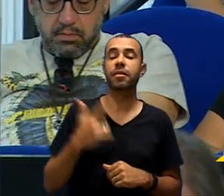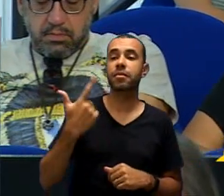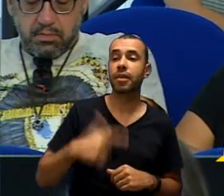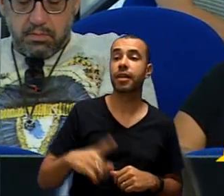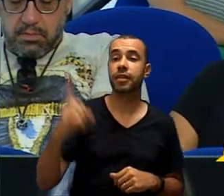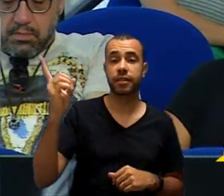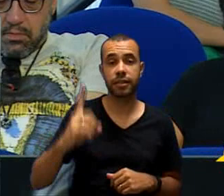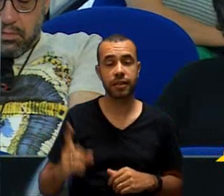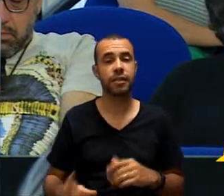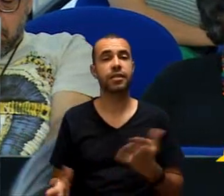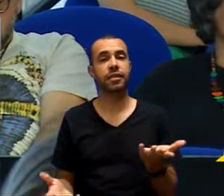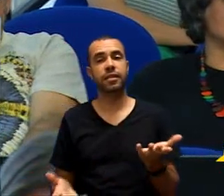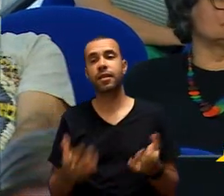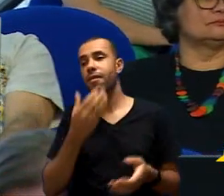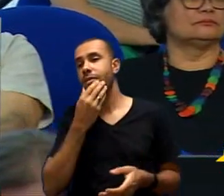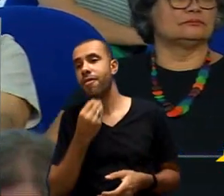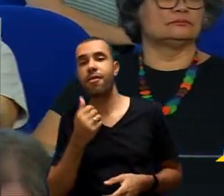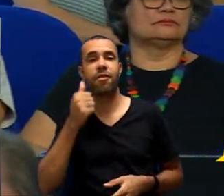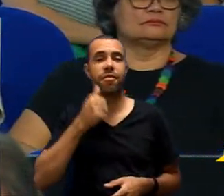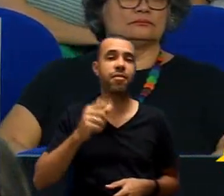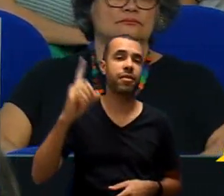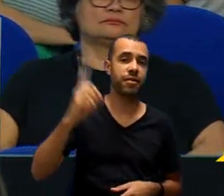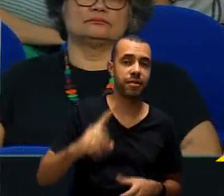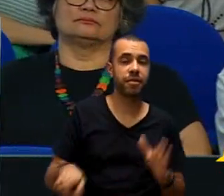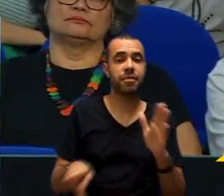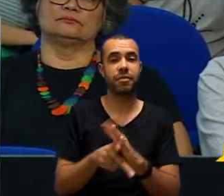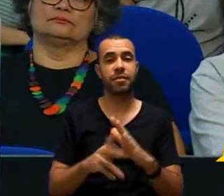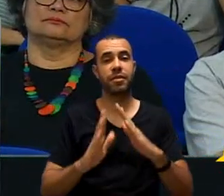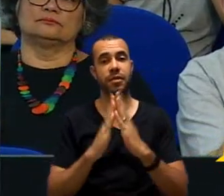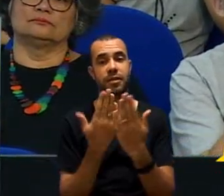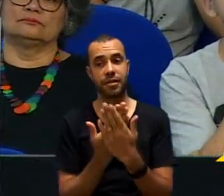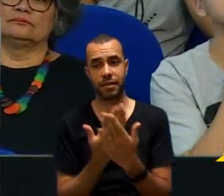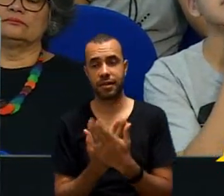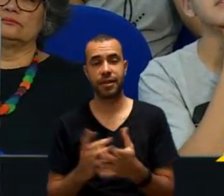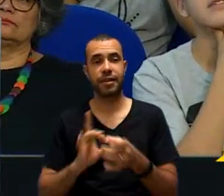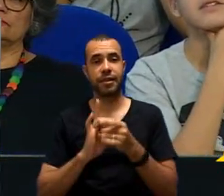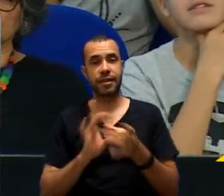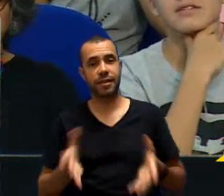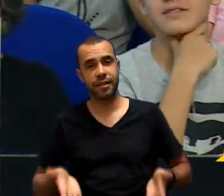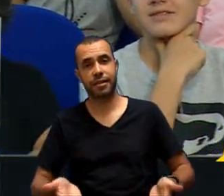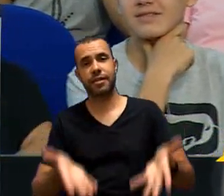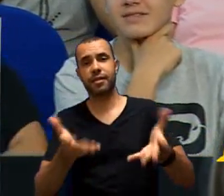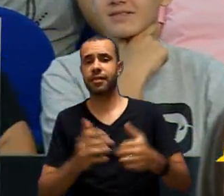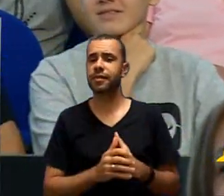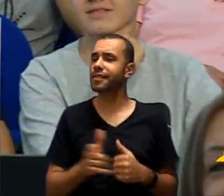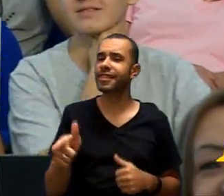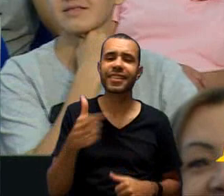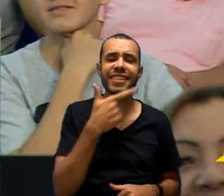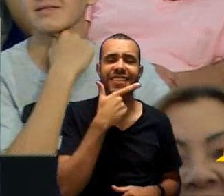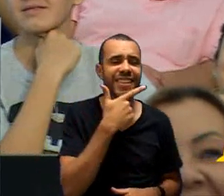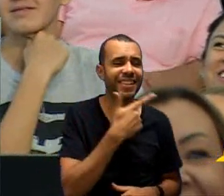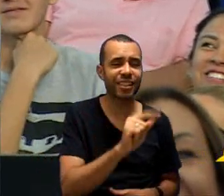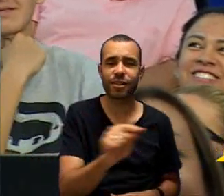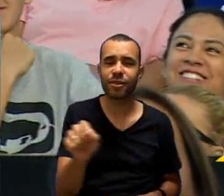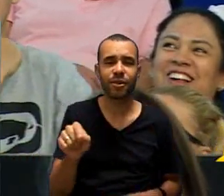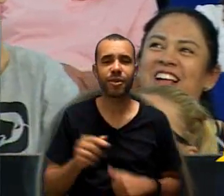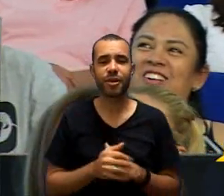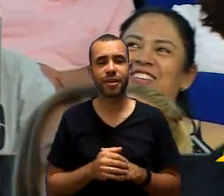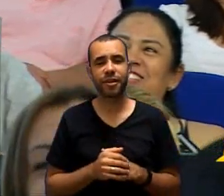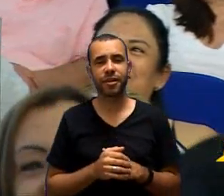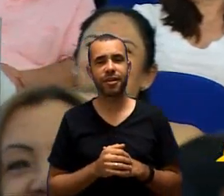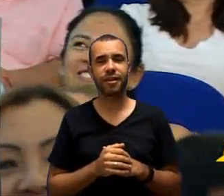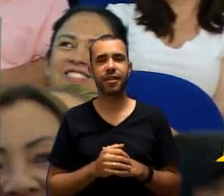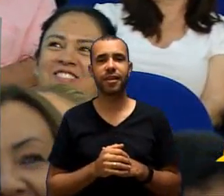que deixaram vocês virem para cá. Eu sei que não é fácil, né? O que vocês estão rindo? Me conta, eu preciso também rir. Ah, mostrando